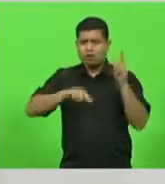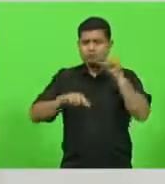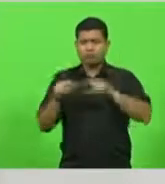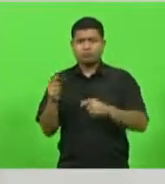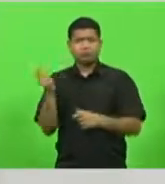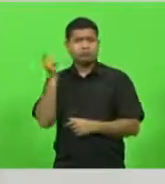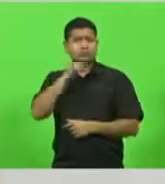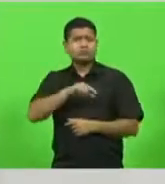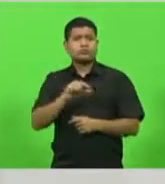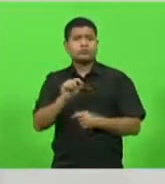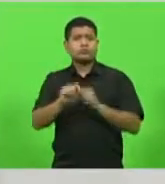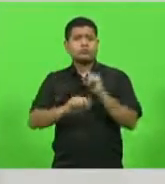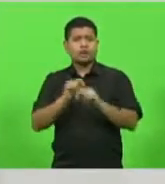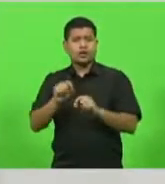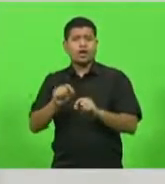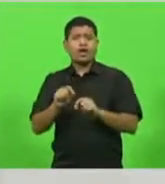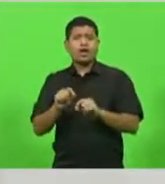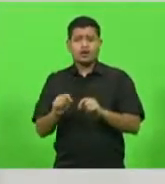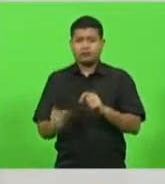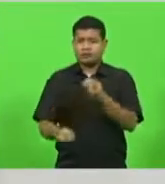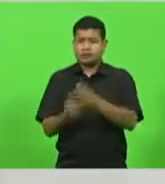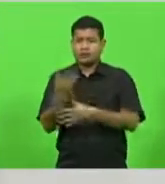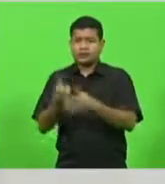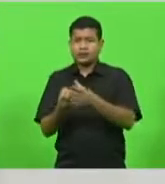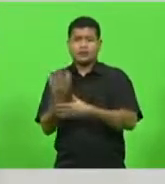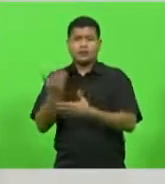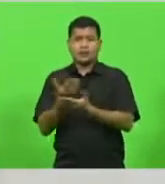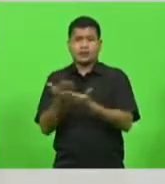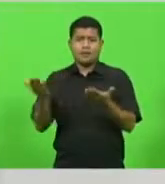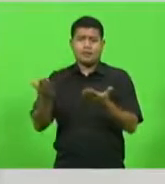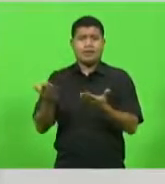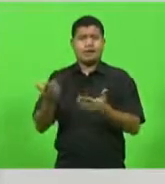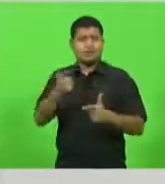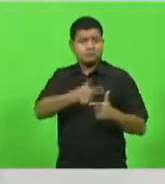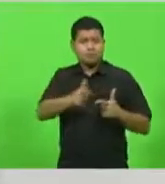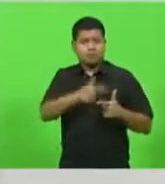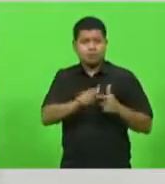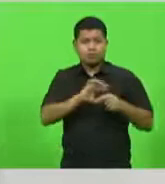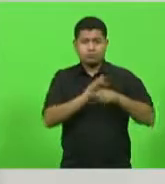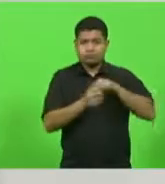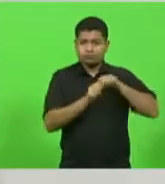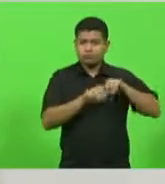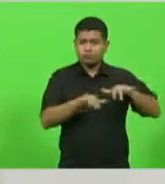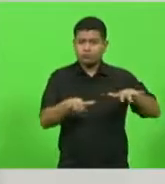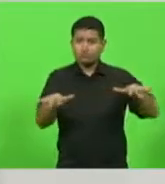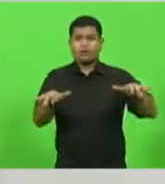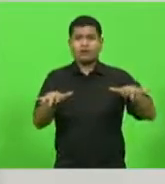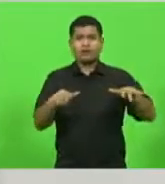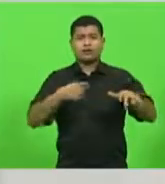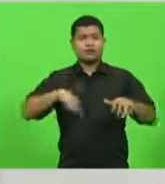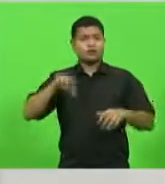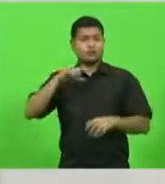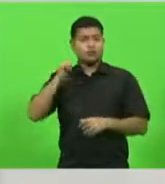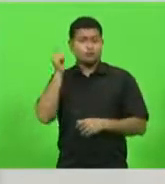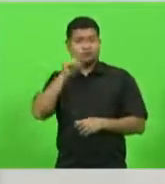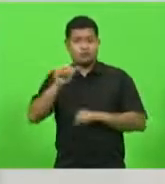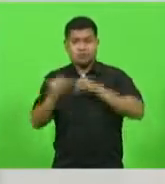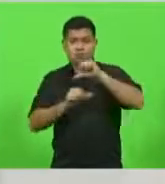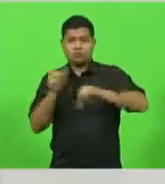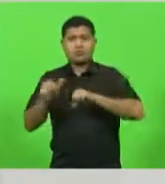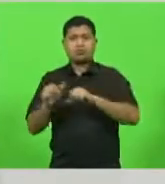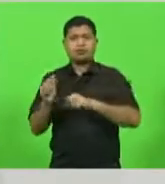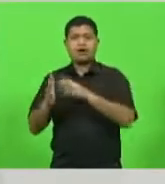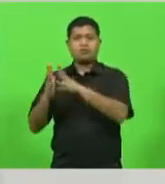oportunidades construídas. Das mazelas da pandemia, construímos um novo modelo de saúde pública para Santa